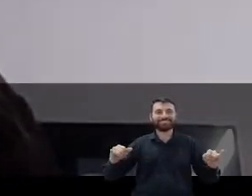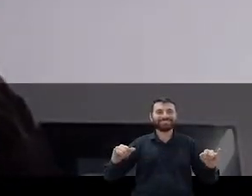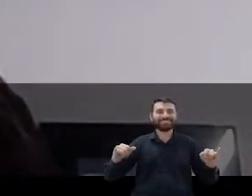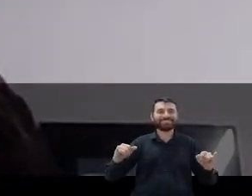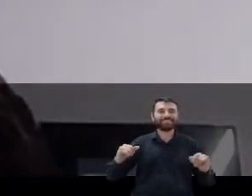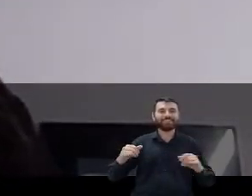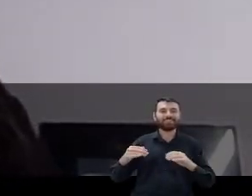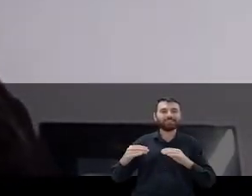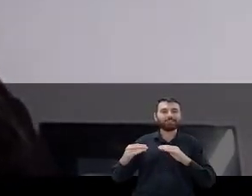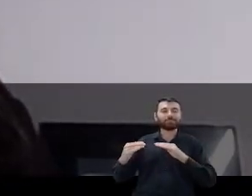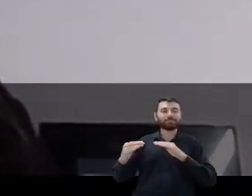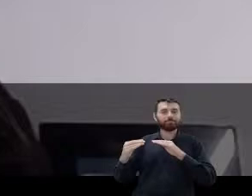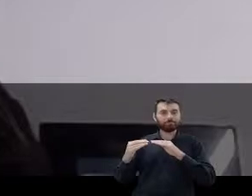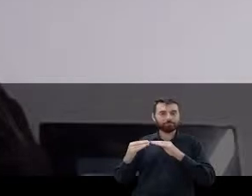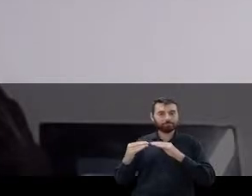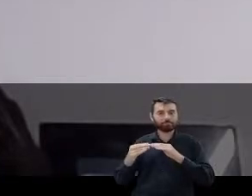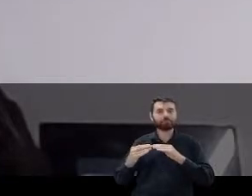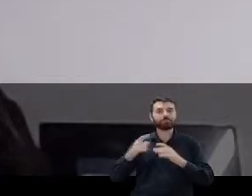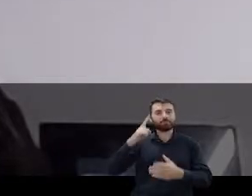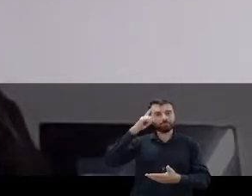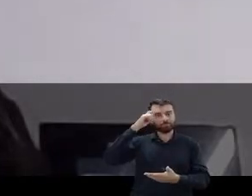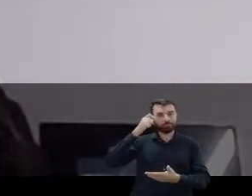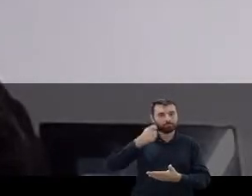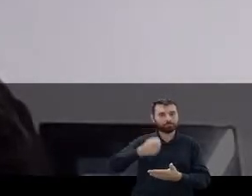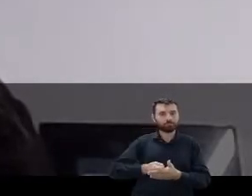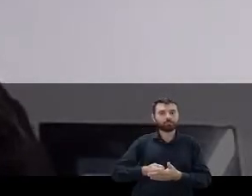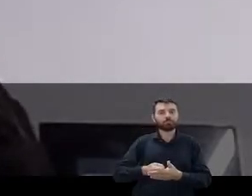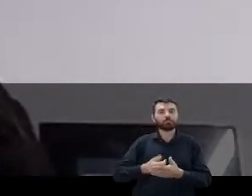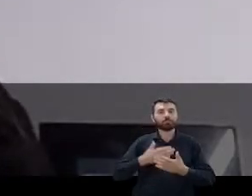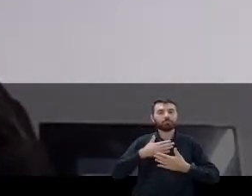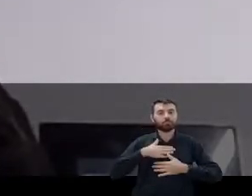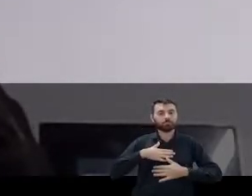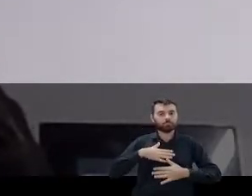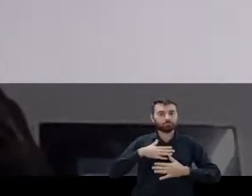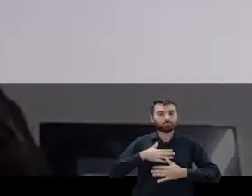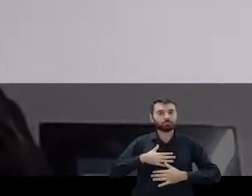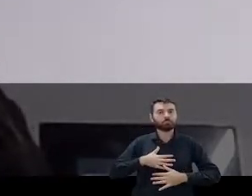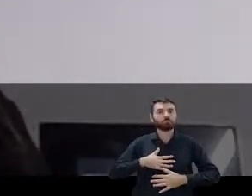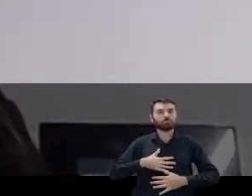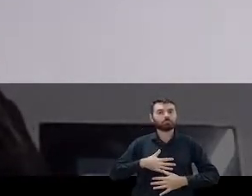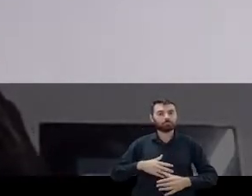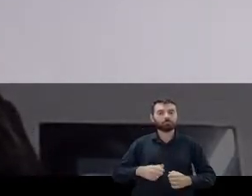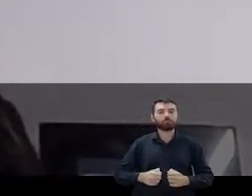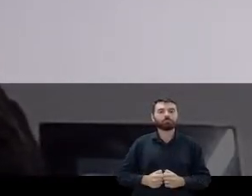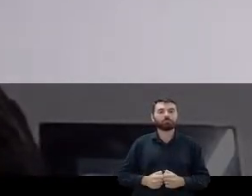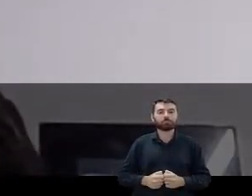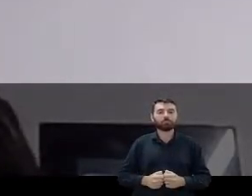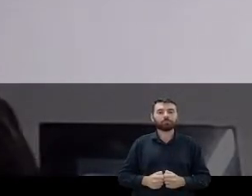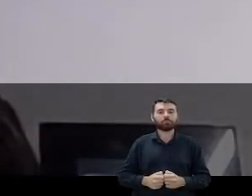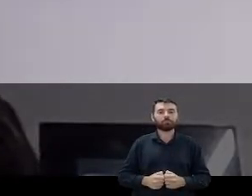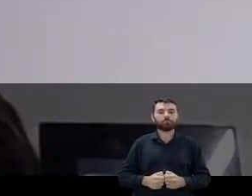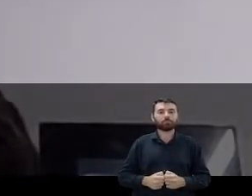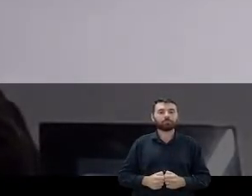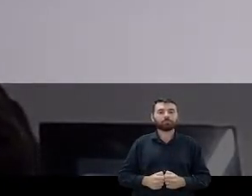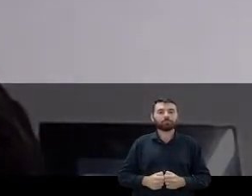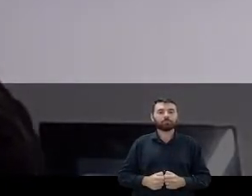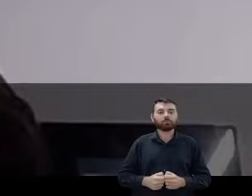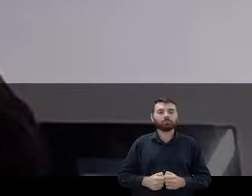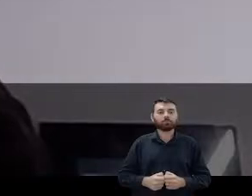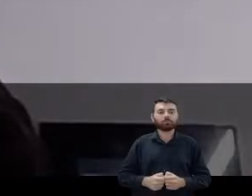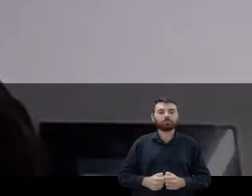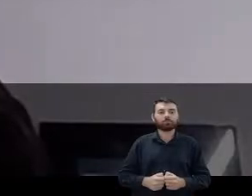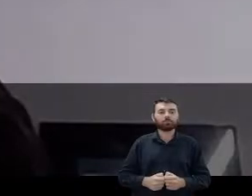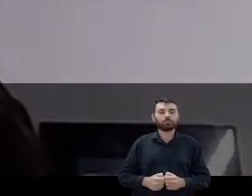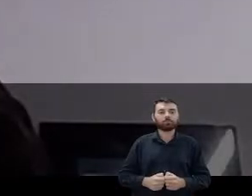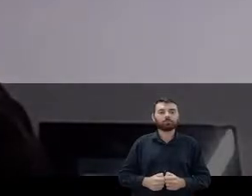acompanhar a sessão que transcorre com tanta tranquilidade e excelência. Eu falo da Sicília, da décima região,